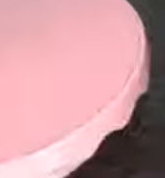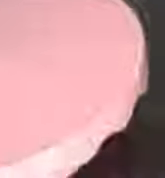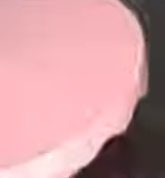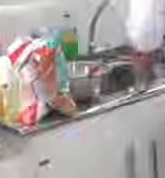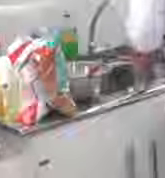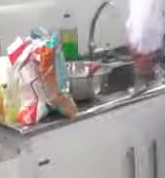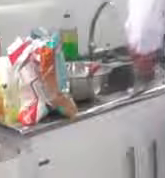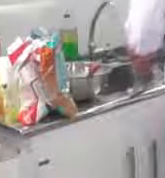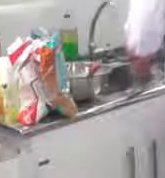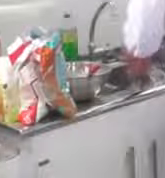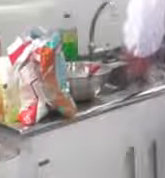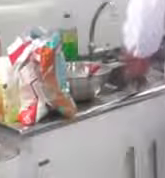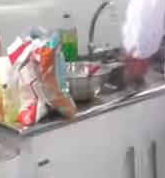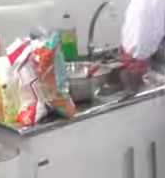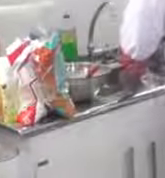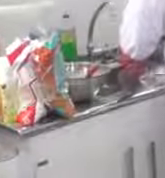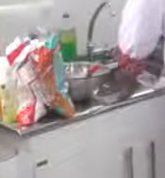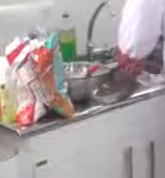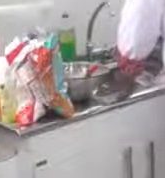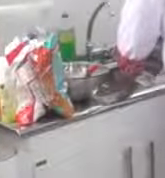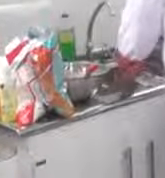Bomboniere Doce Sonho. Telefone